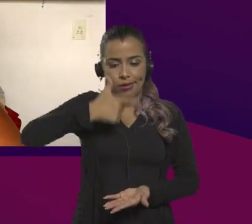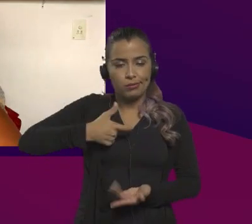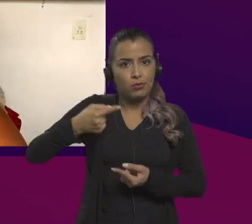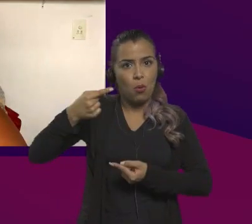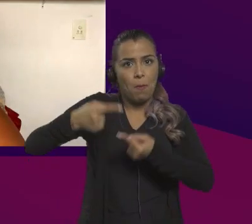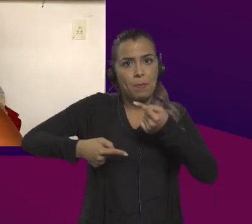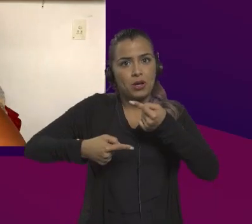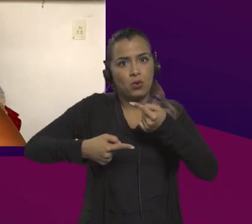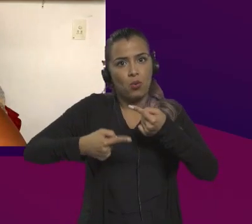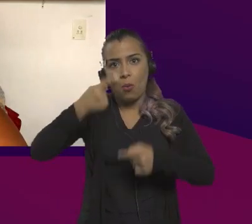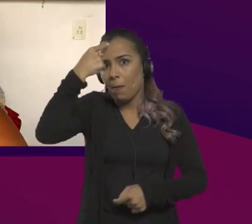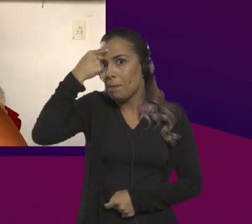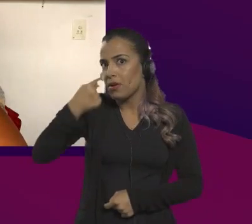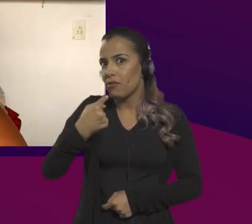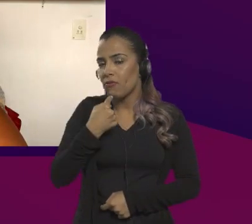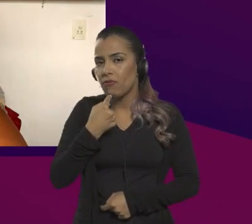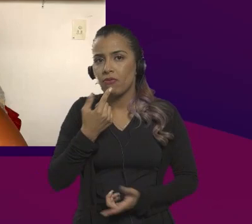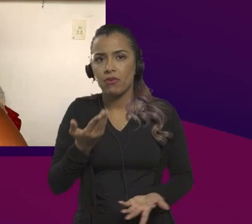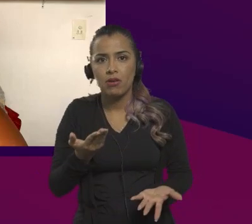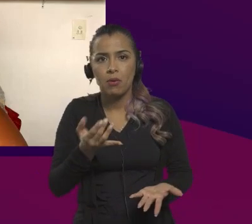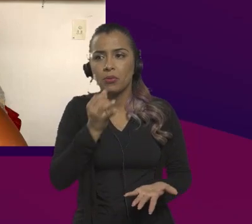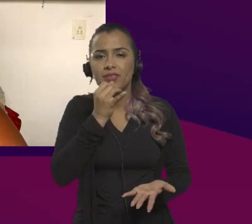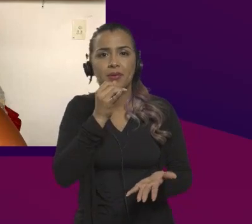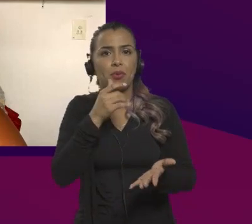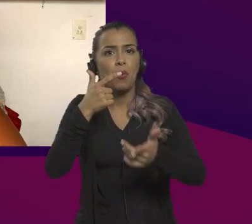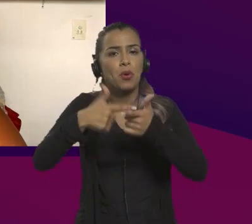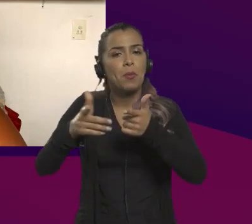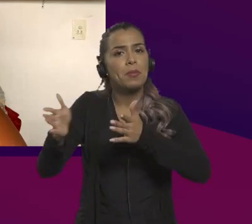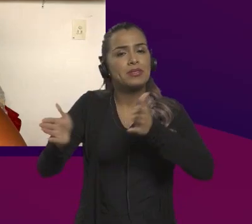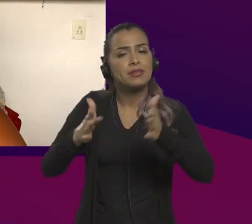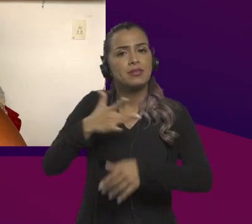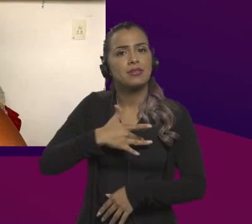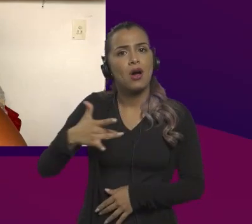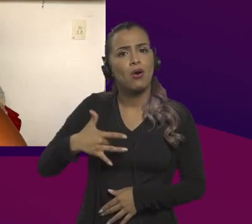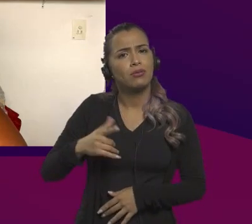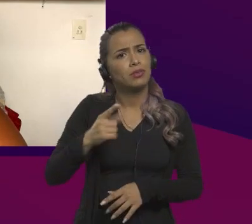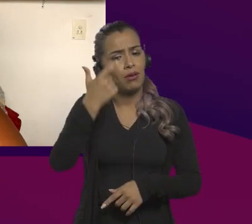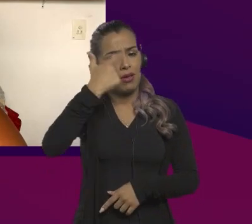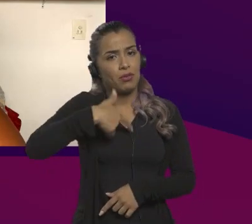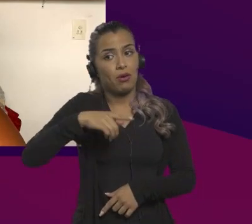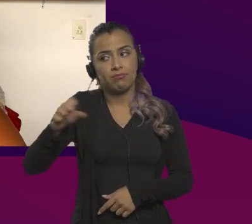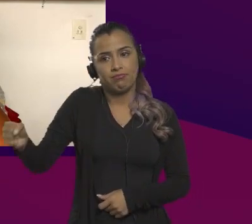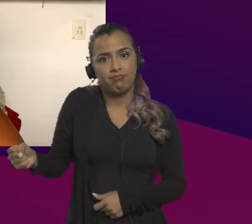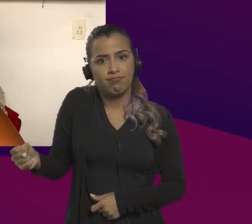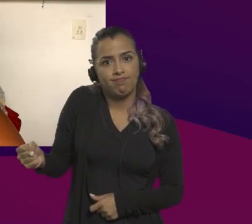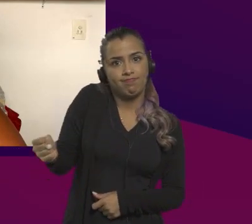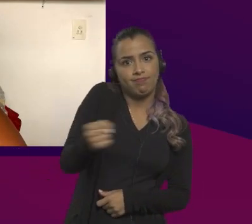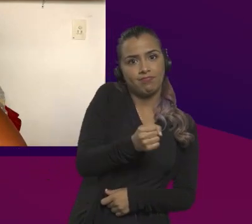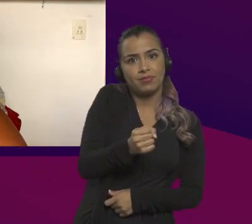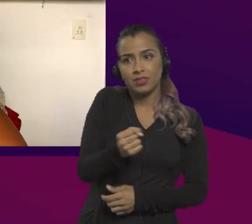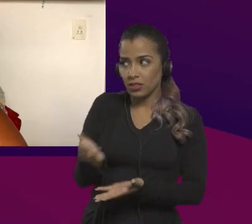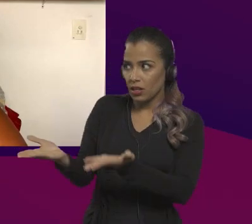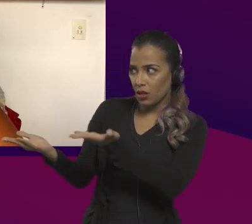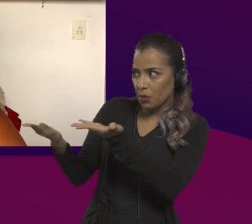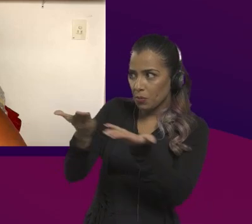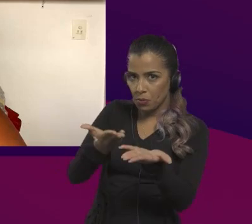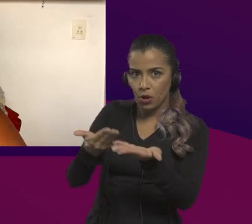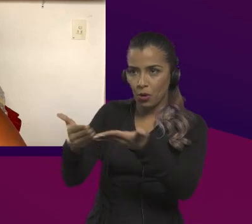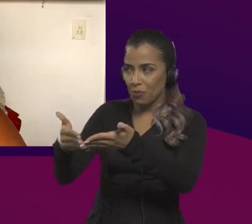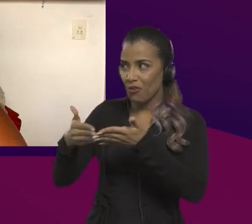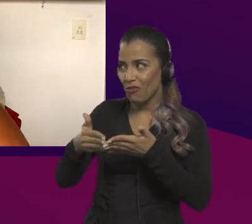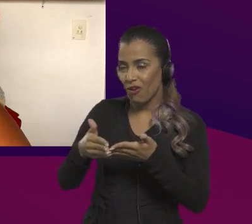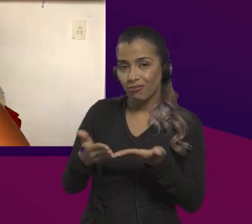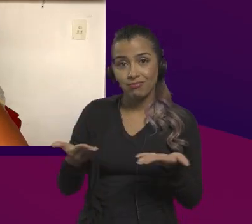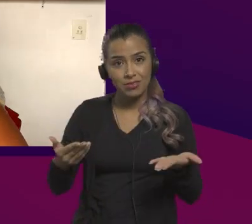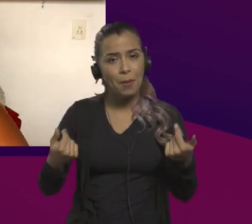problema de acessibilidade na saúde, em outros lugares, então eu não vou falar dessa vez. Poderia você falar com outra pessoa? Então a gente tem